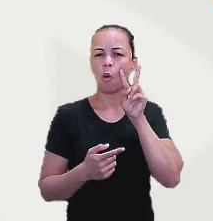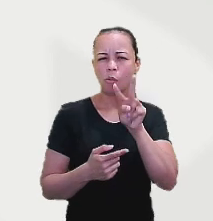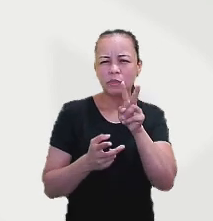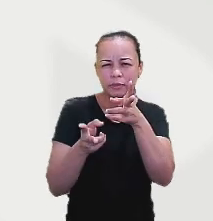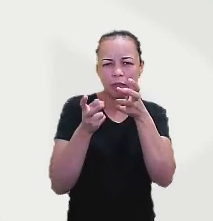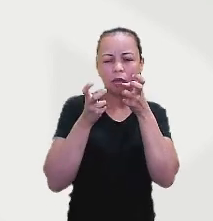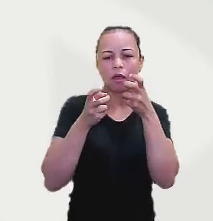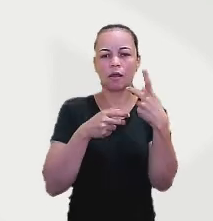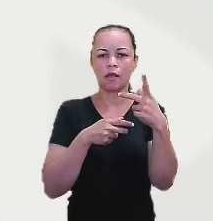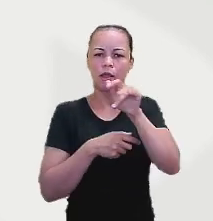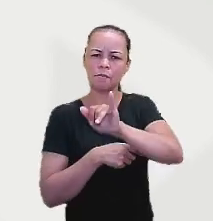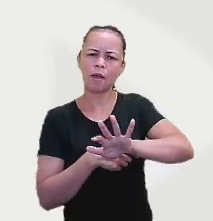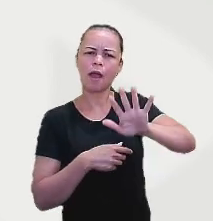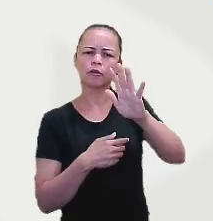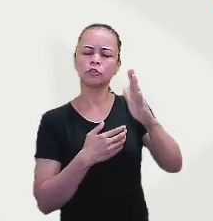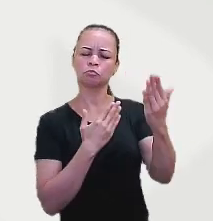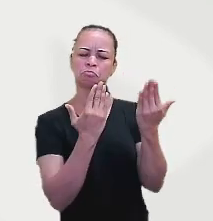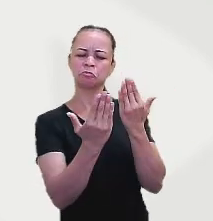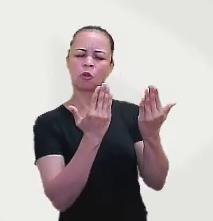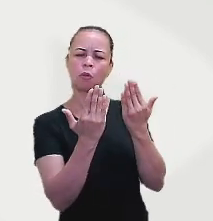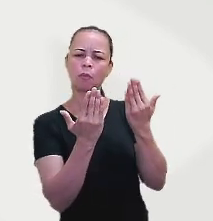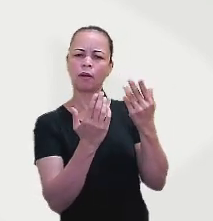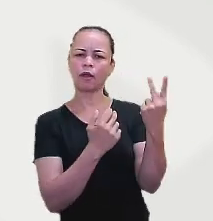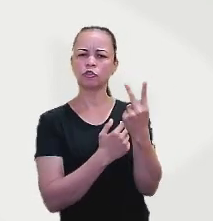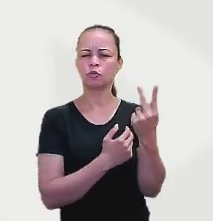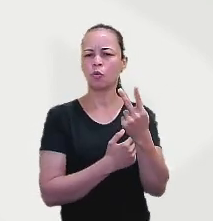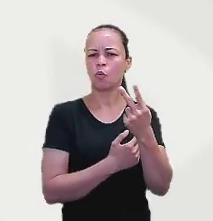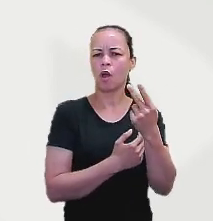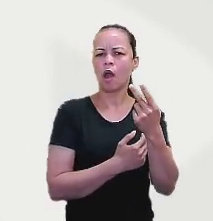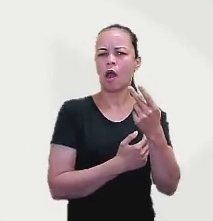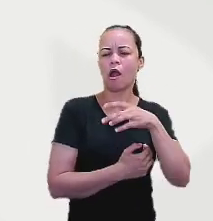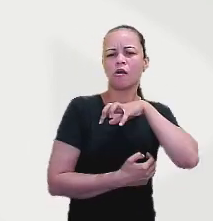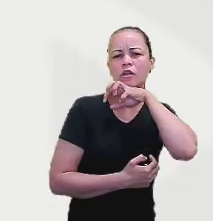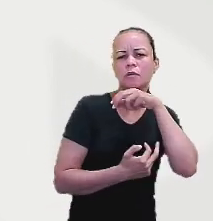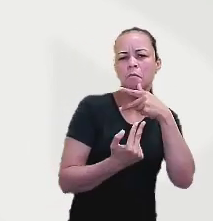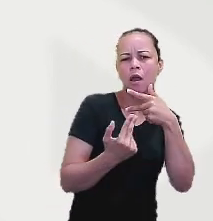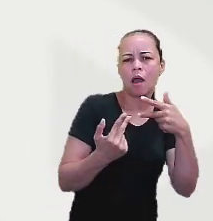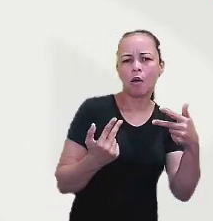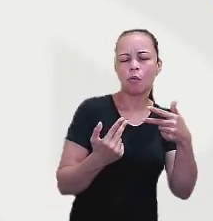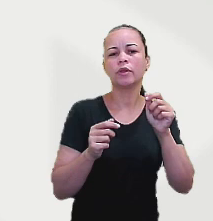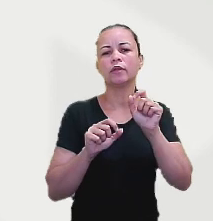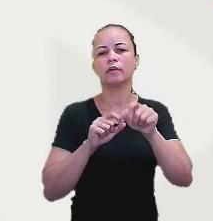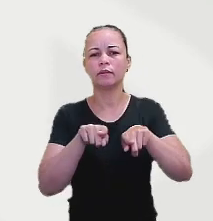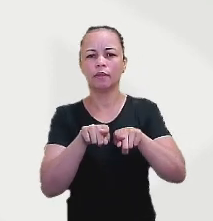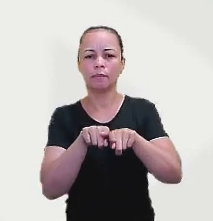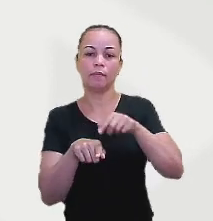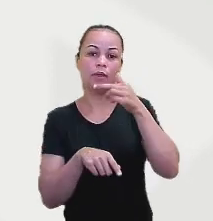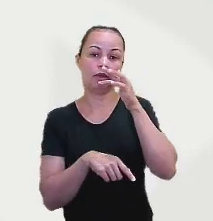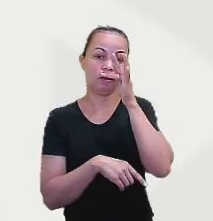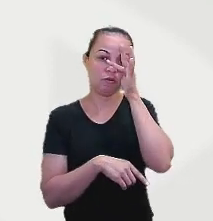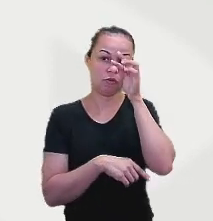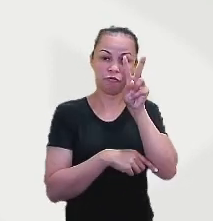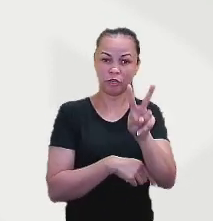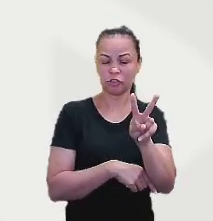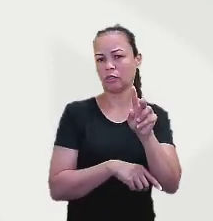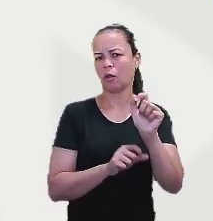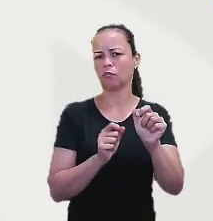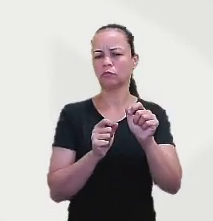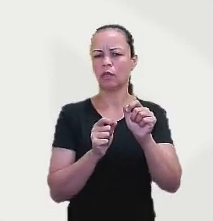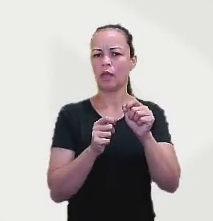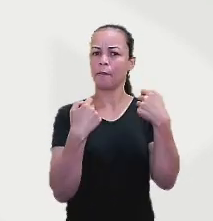que comparar qual dessas células aí é animal e qual dessas células é vegetal. Porque eu acho que a primeira coisa que a gente tem que chamar a tua